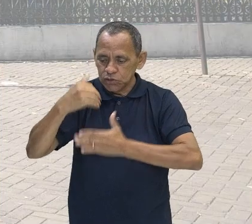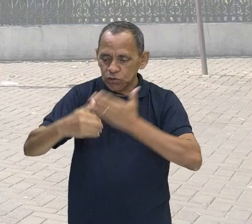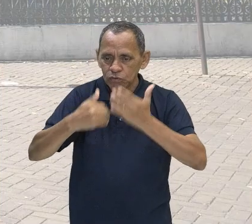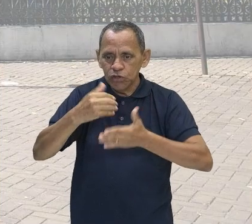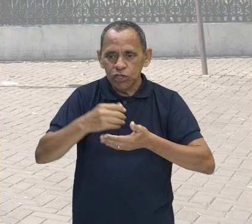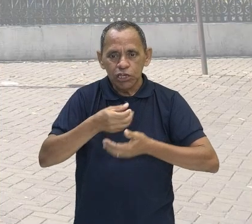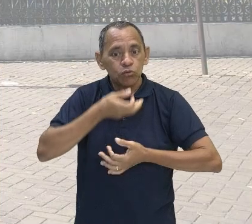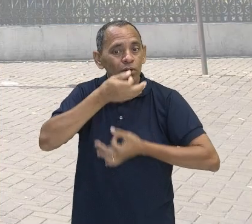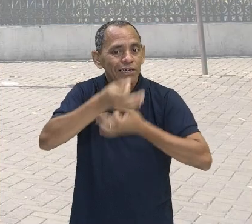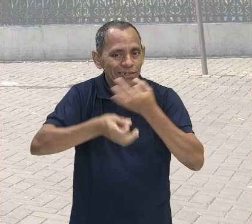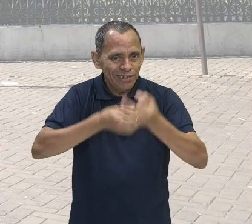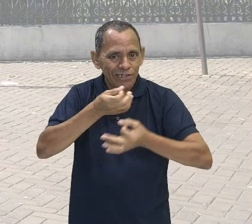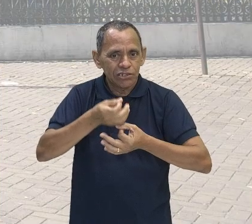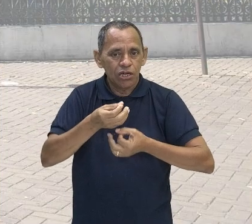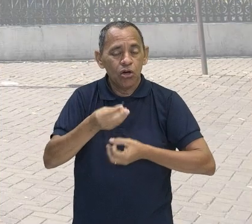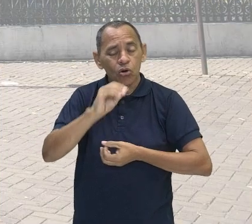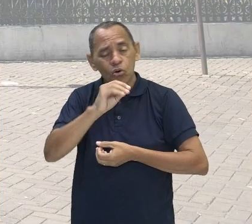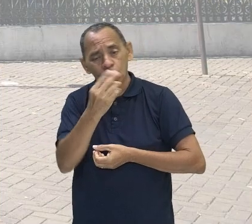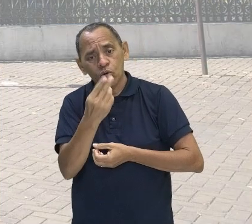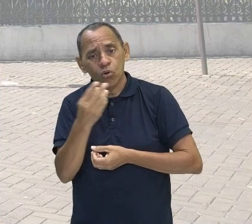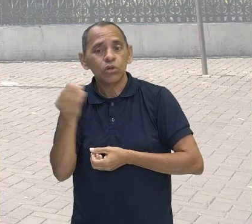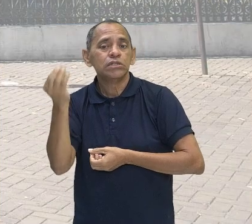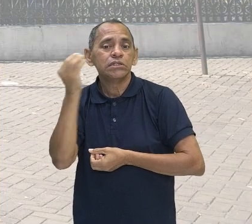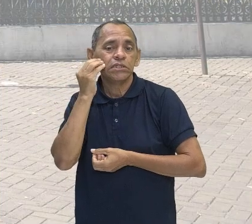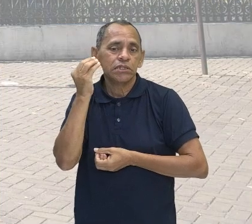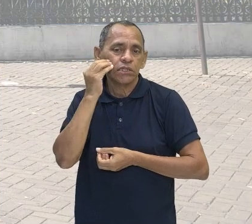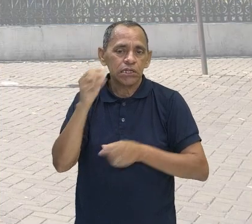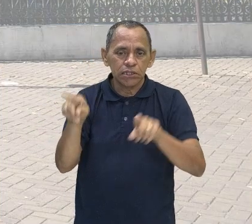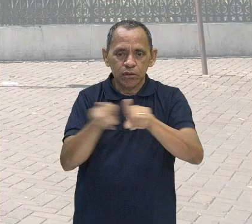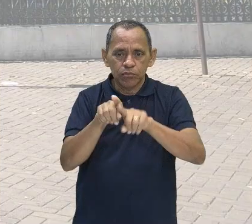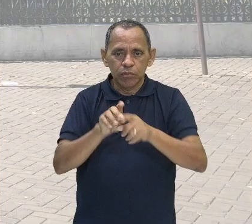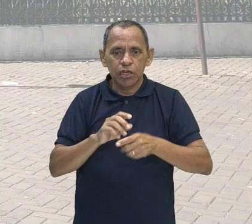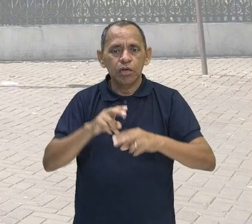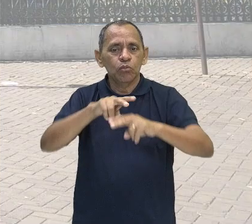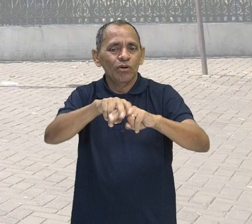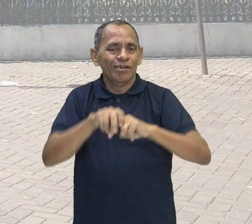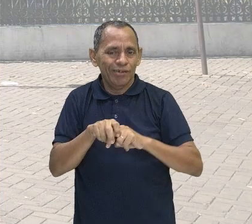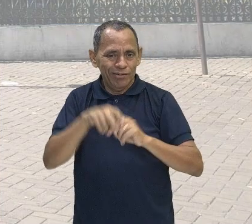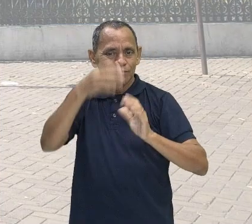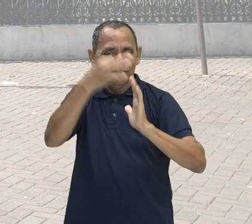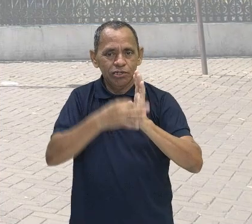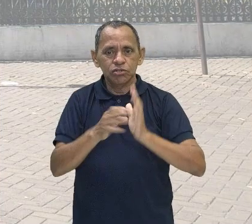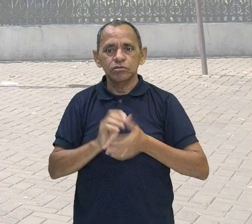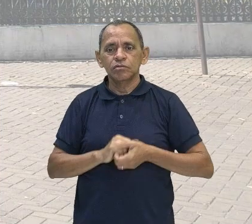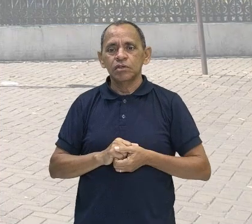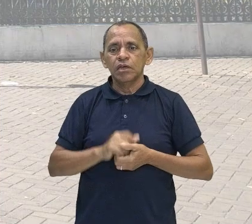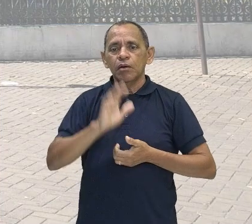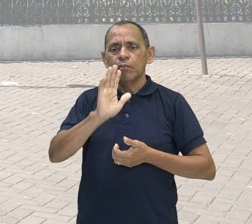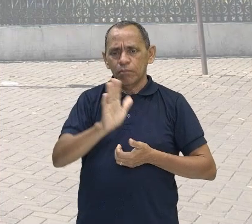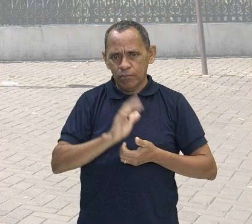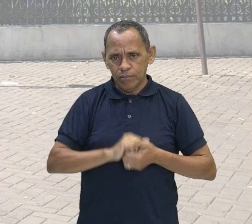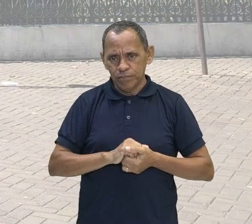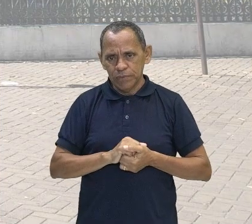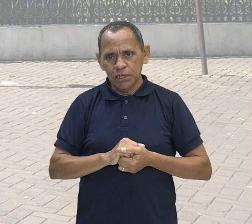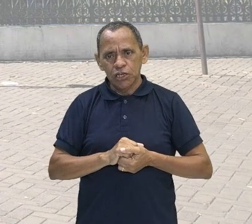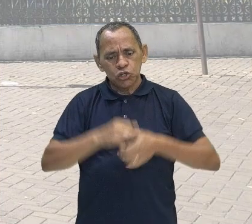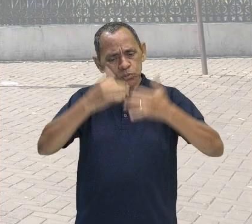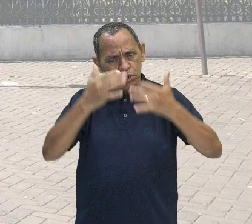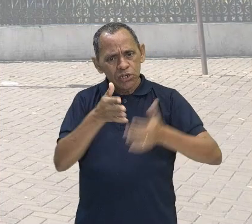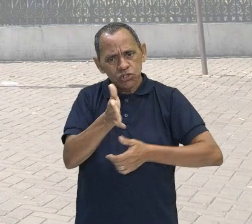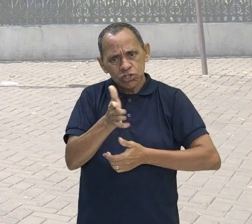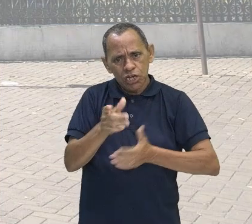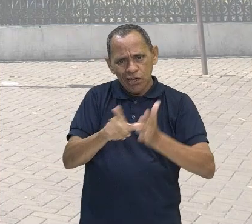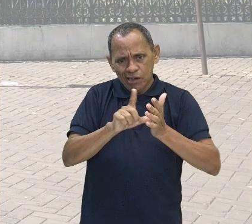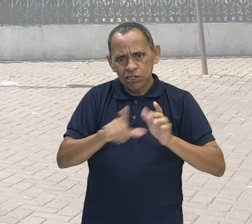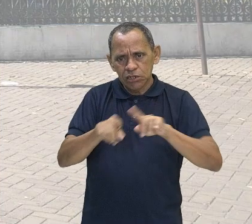menos tentar fazer isso por meio do seu texto, correto? Mas, como eu disse no começo desta aula, a questão